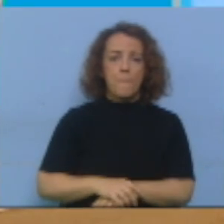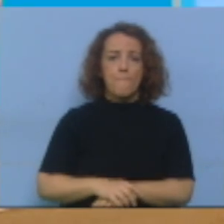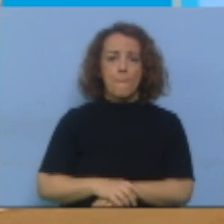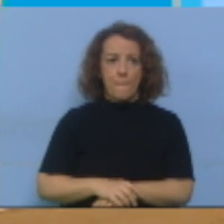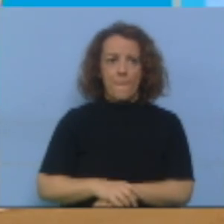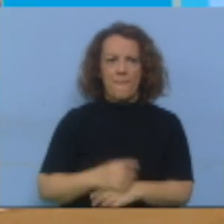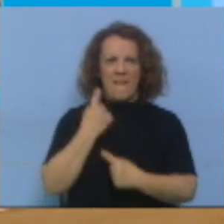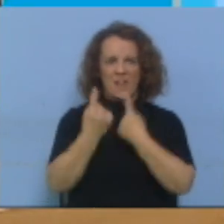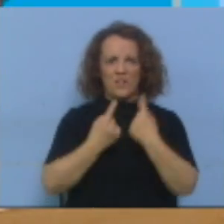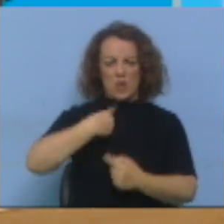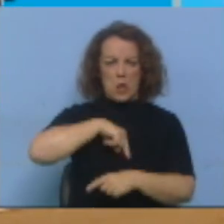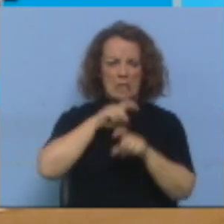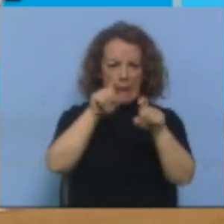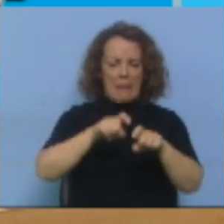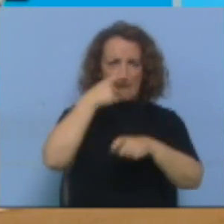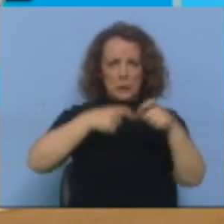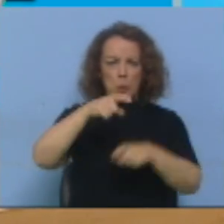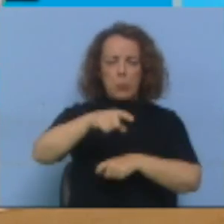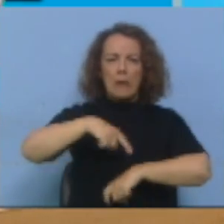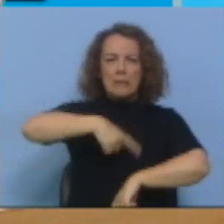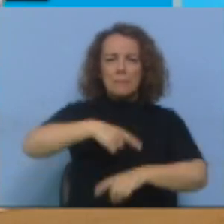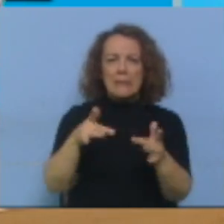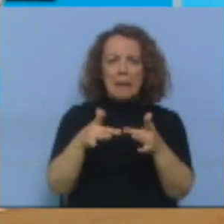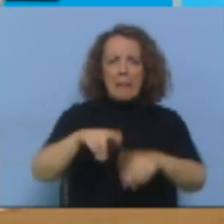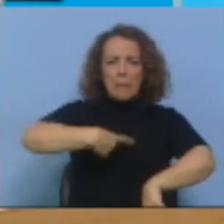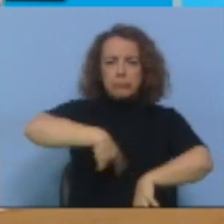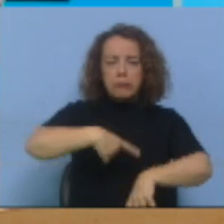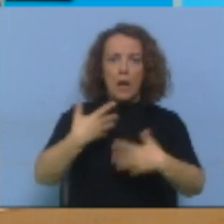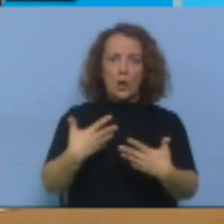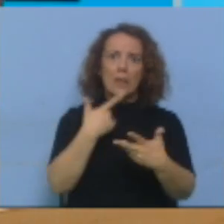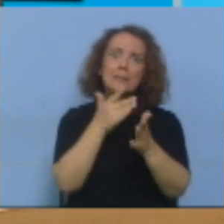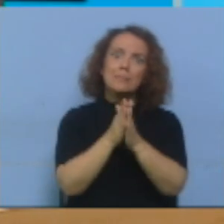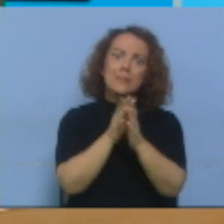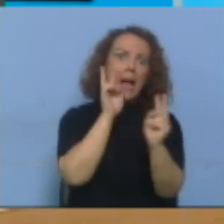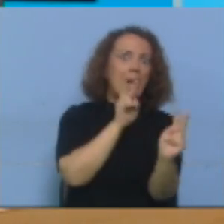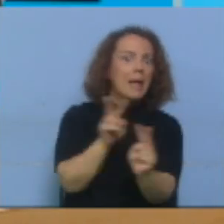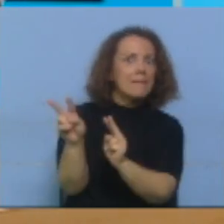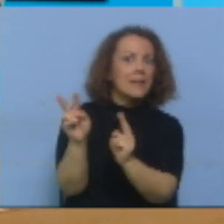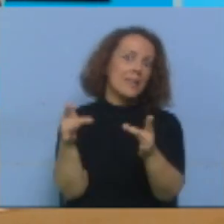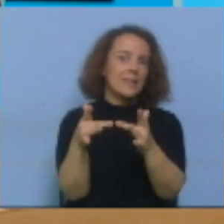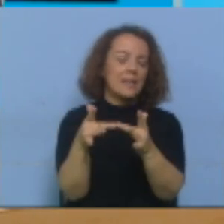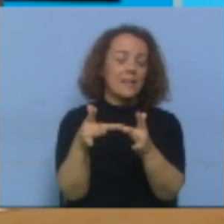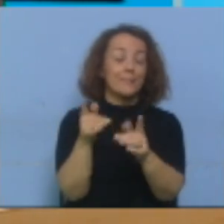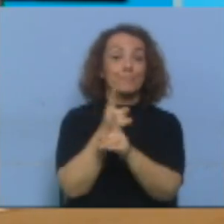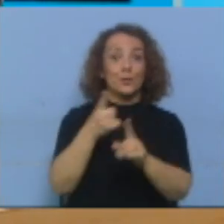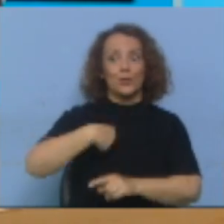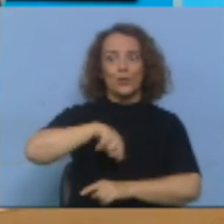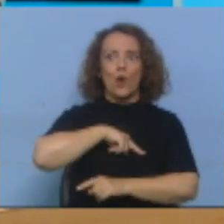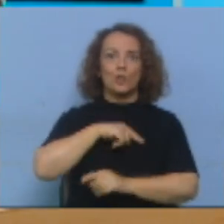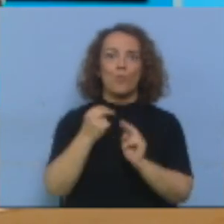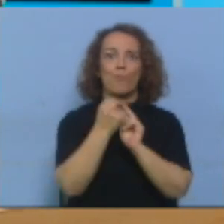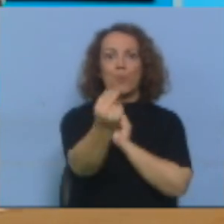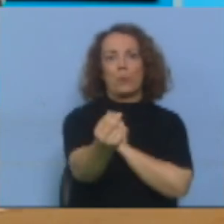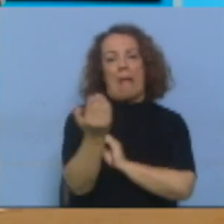quase que ralhamos com as pessoas porque perdem muito tempo na internet e agora quase que pedimos estejam atentos à internet, porque é assim que nós conseguimos chegar a